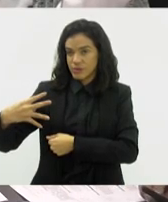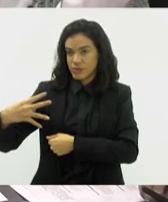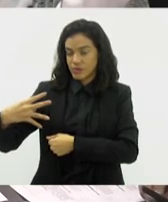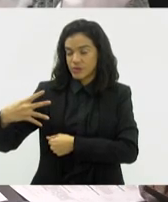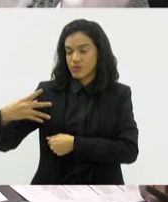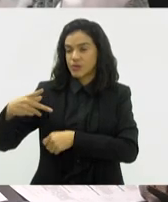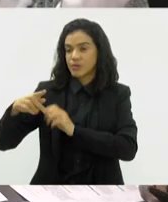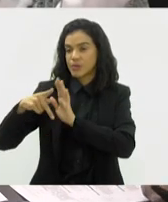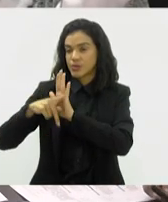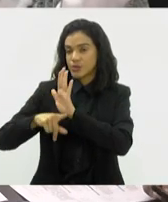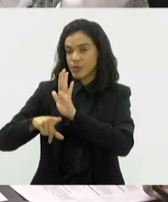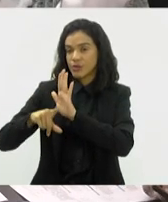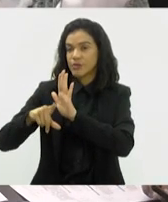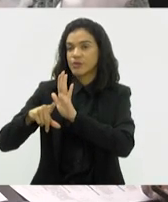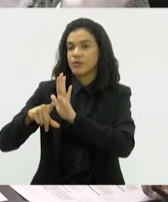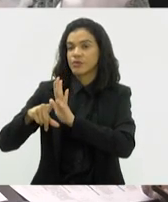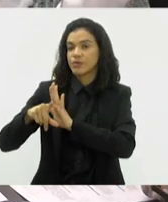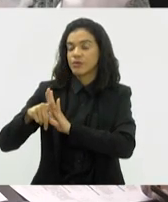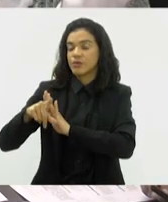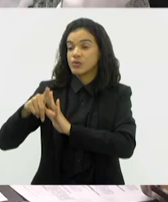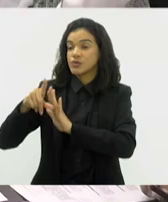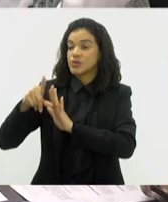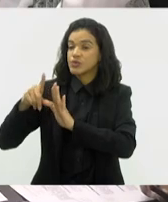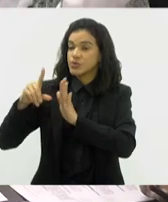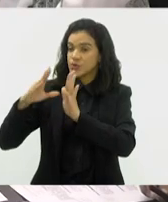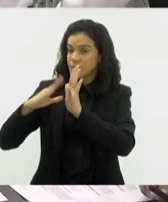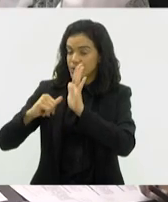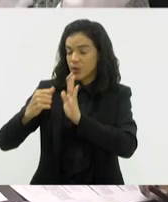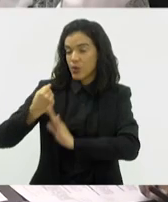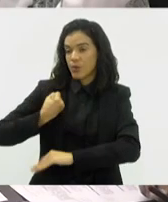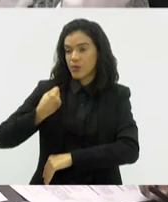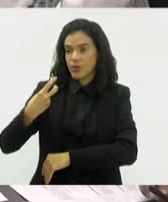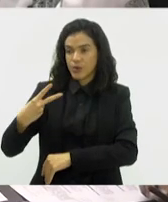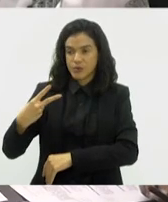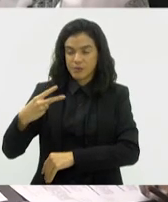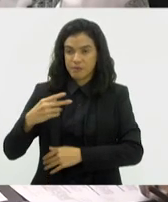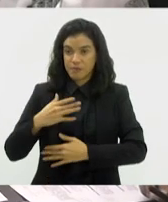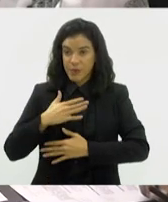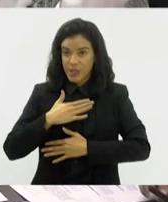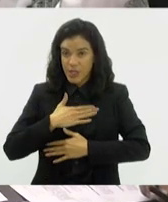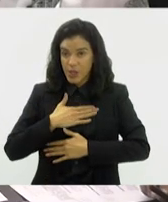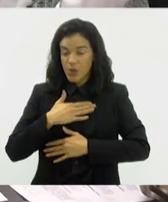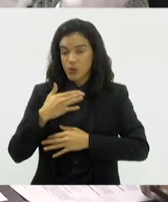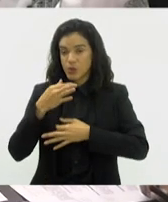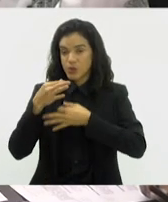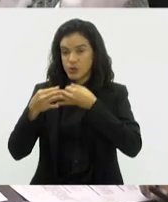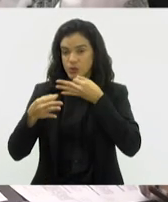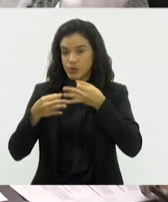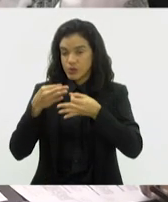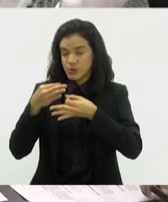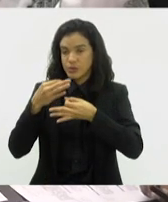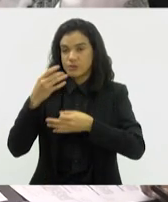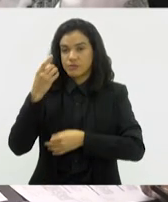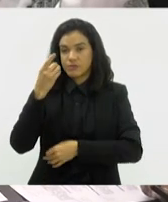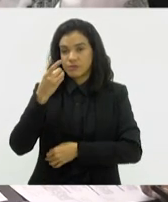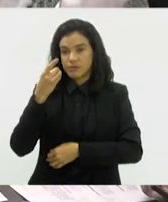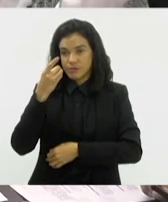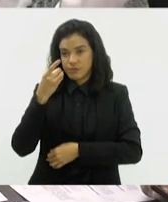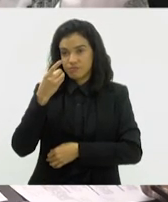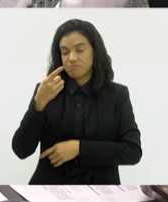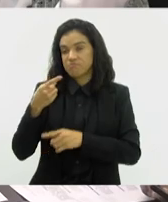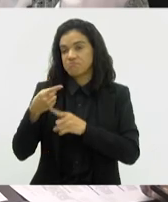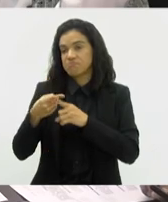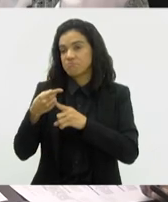do projeto na emenda supressiva número 2. Eu só sugeriria, deputado, porque